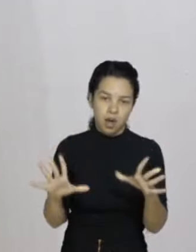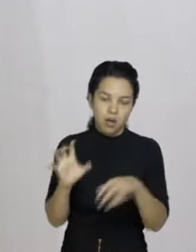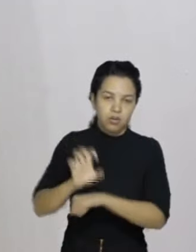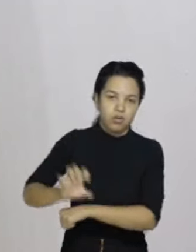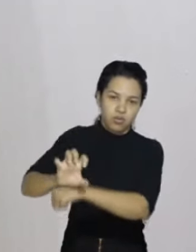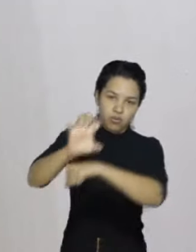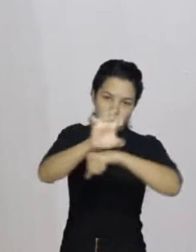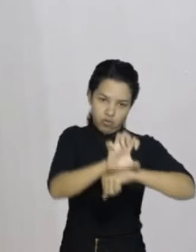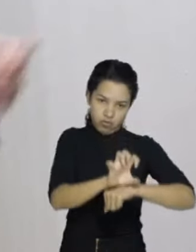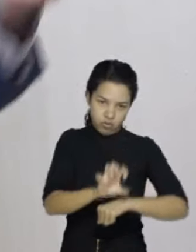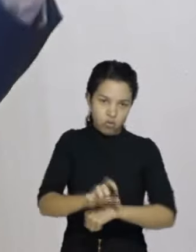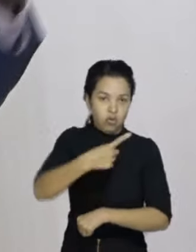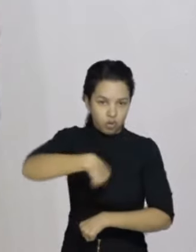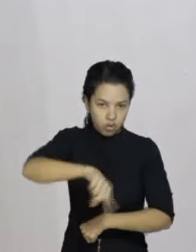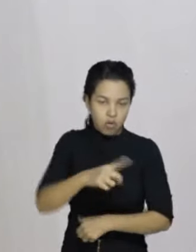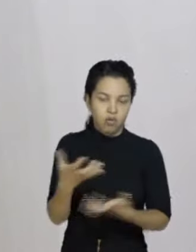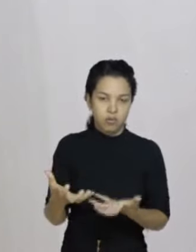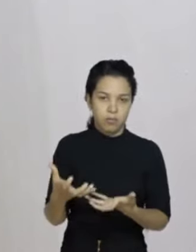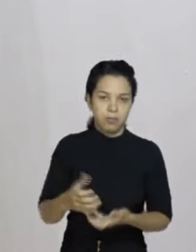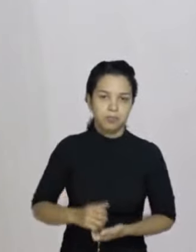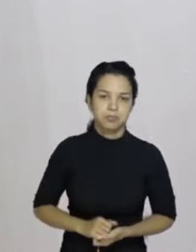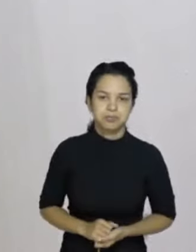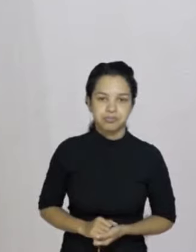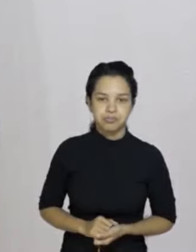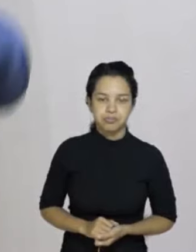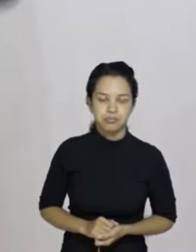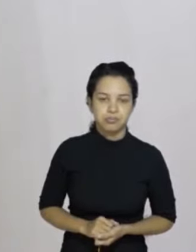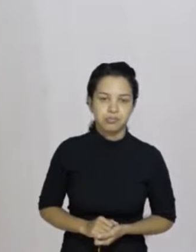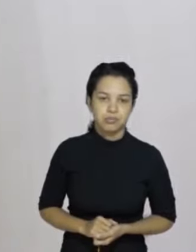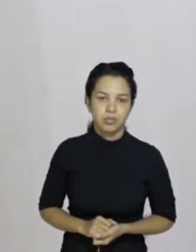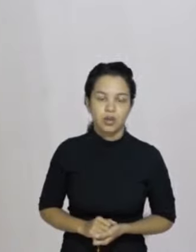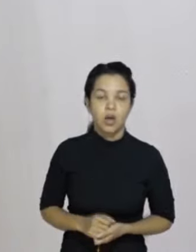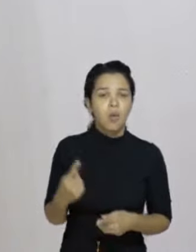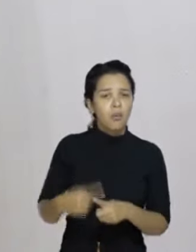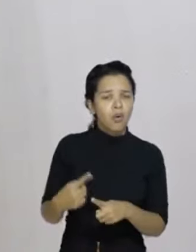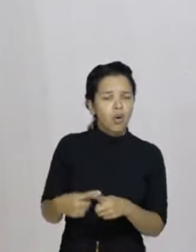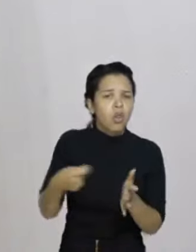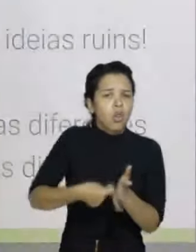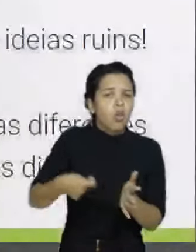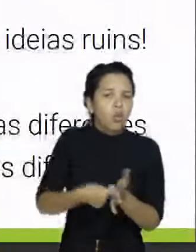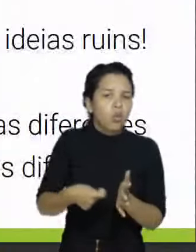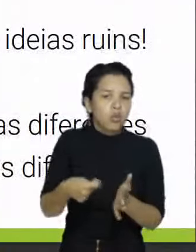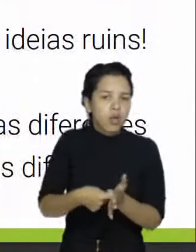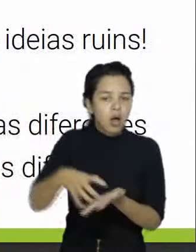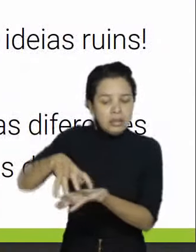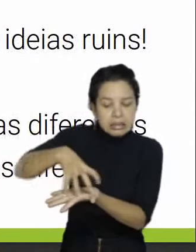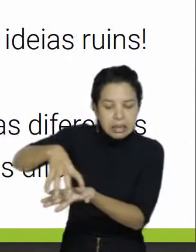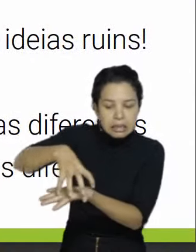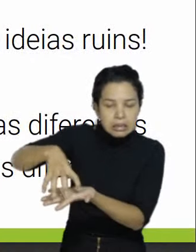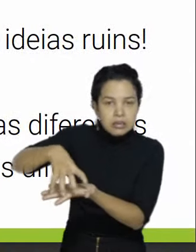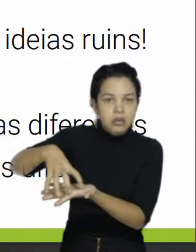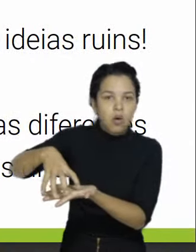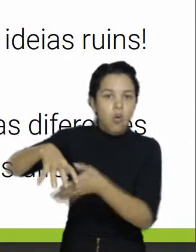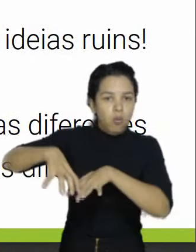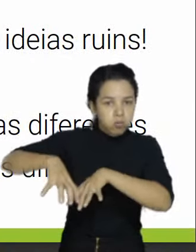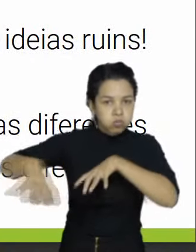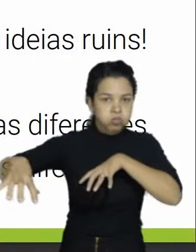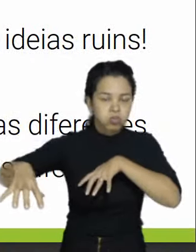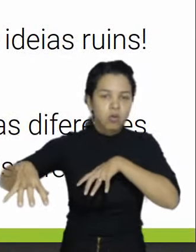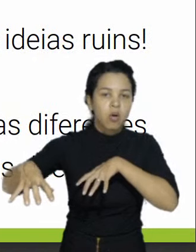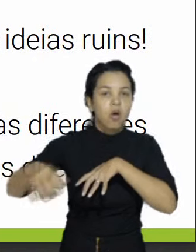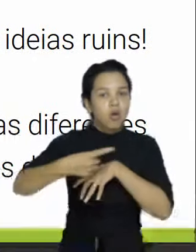estamos buscando aqui e por que lutar essa centralização nós precisamos ter um limite para consequências